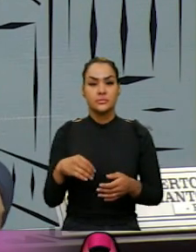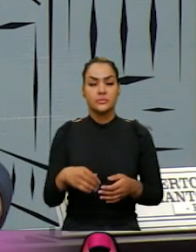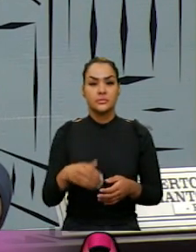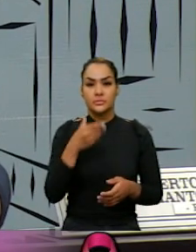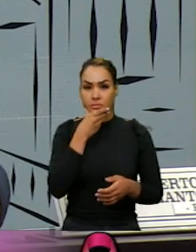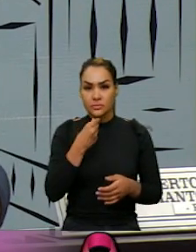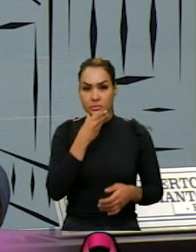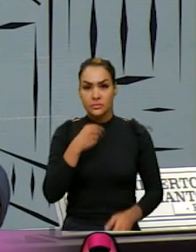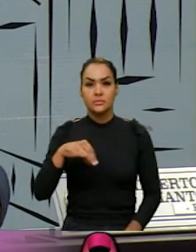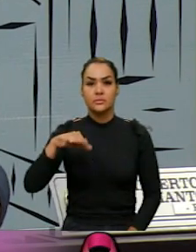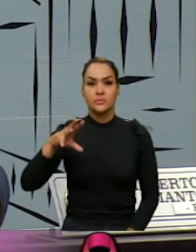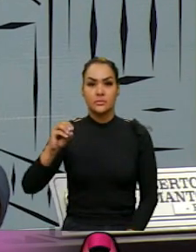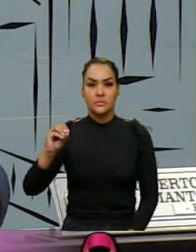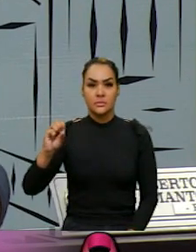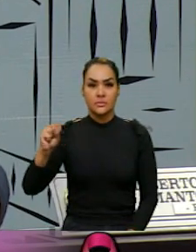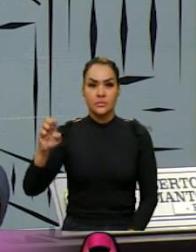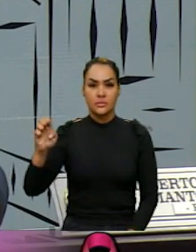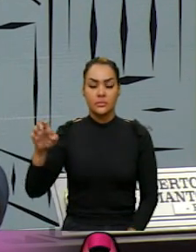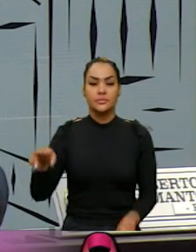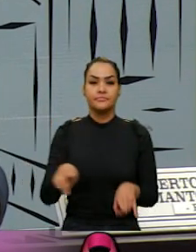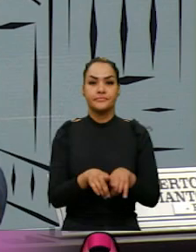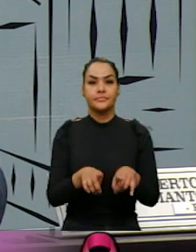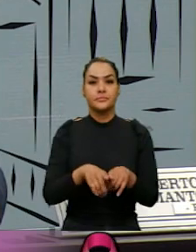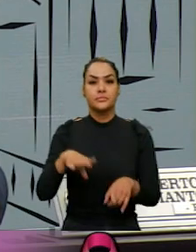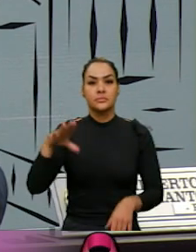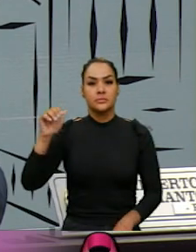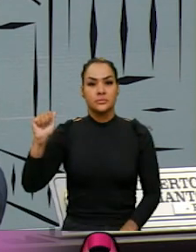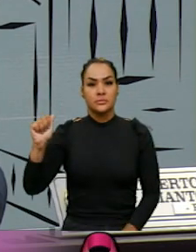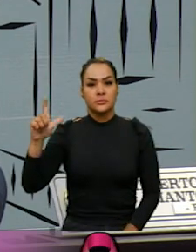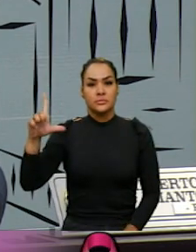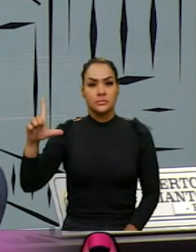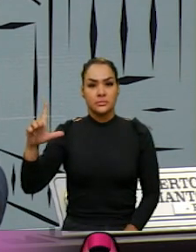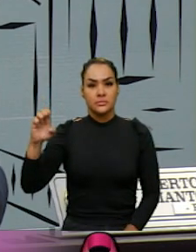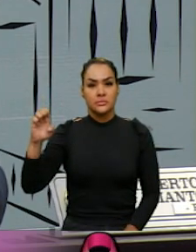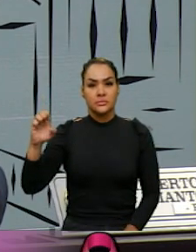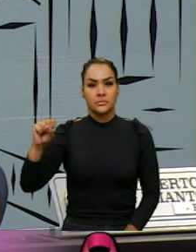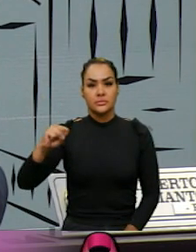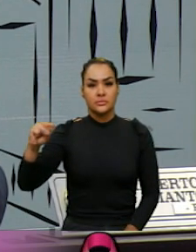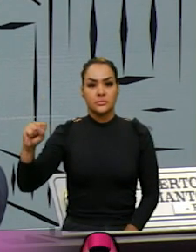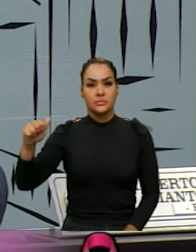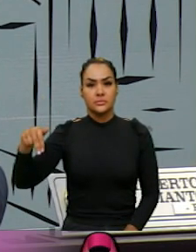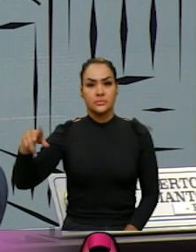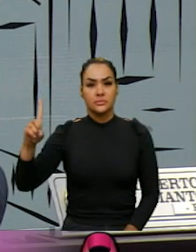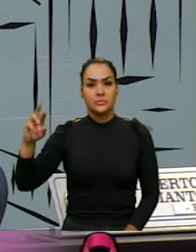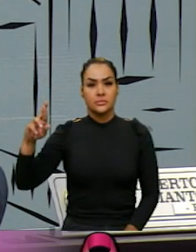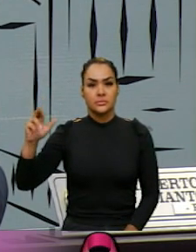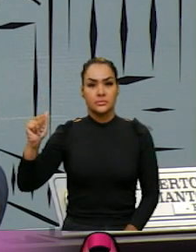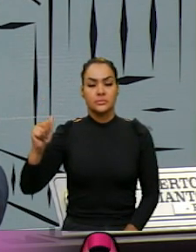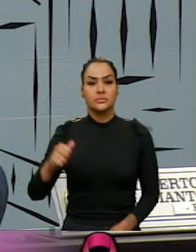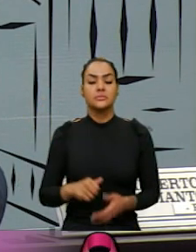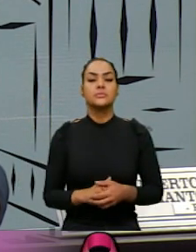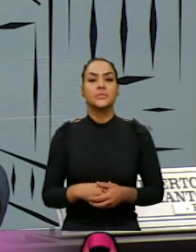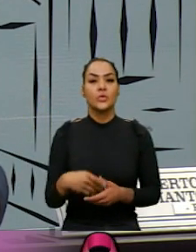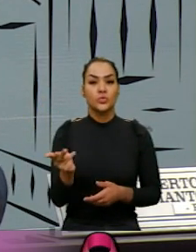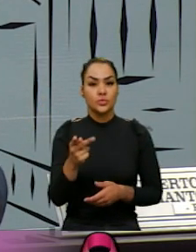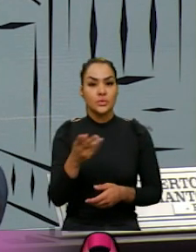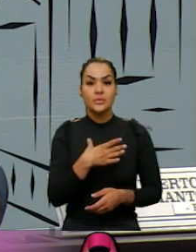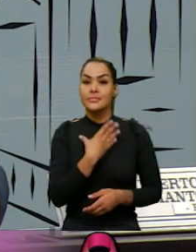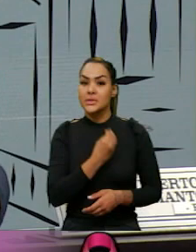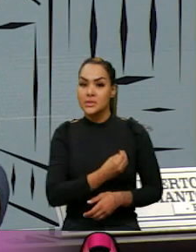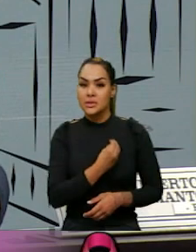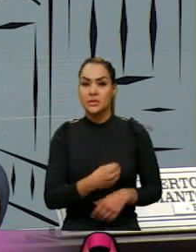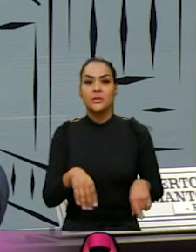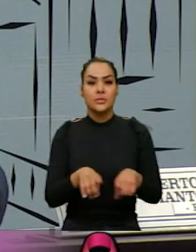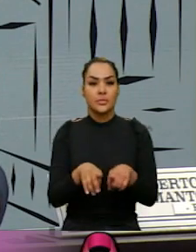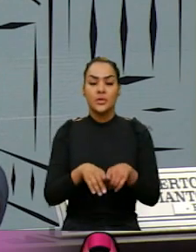e da Alessandra Castelli, presente aqui. Muito obrigado pela presença de vocês aqui, do grupo, né,